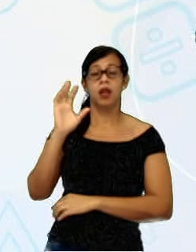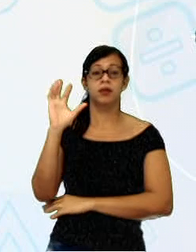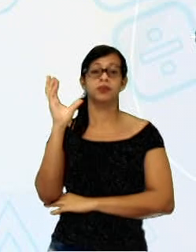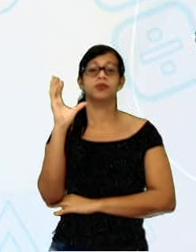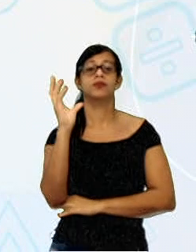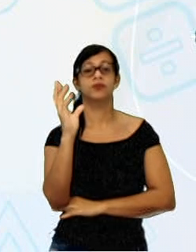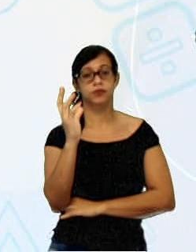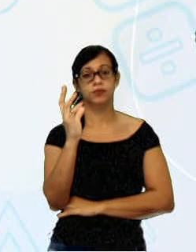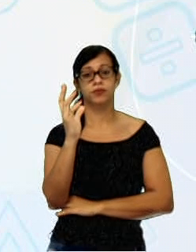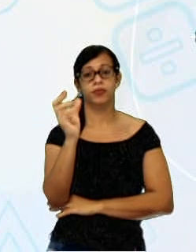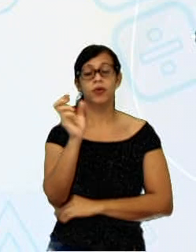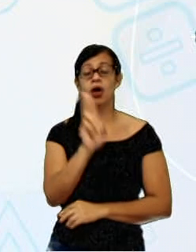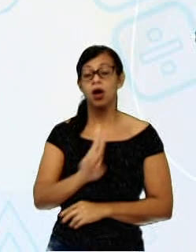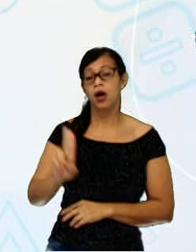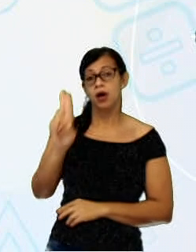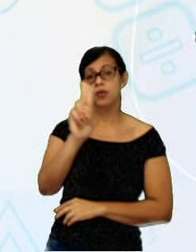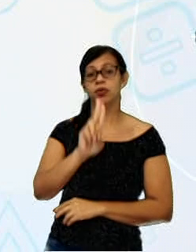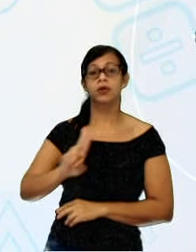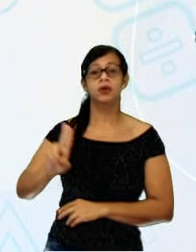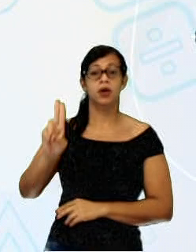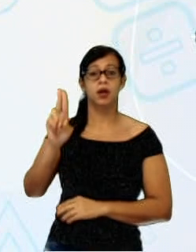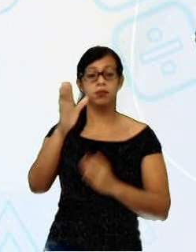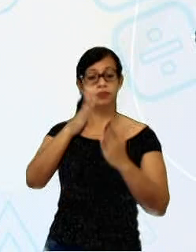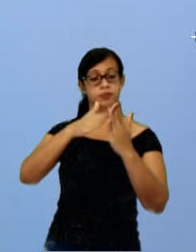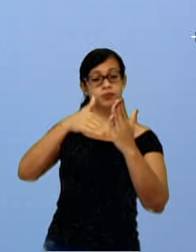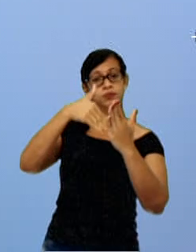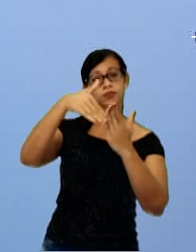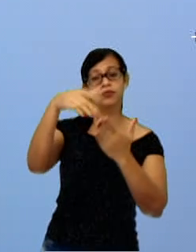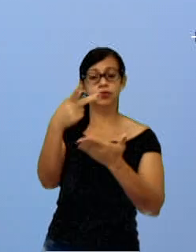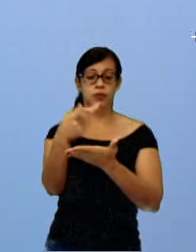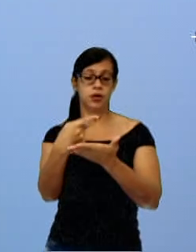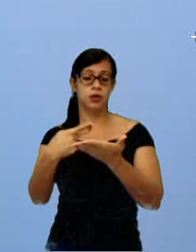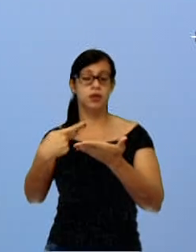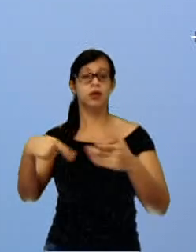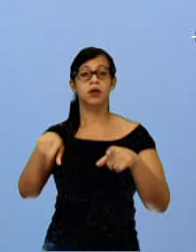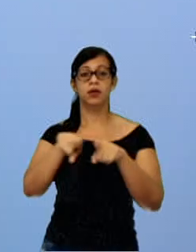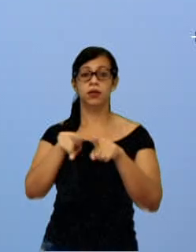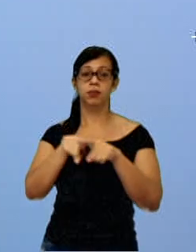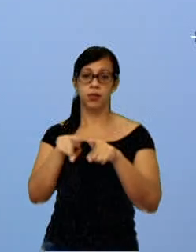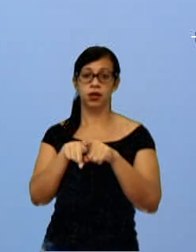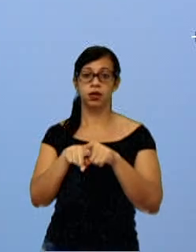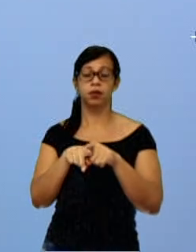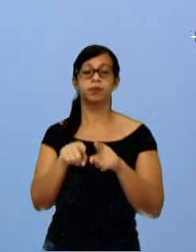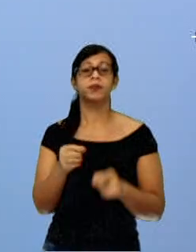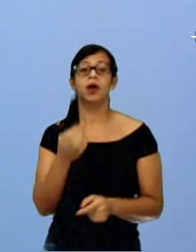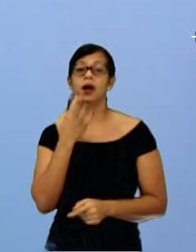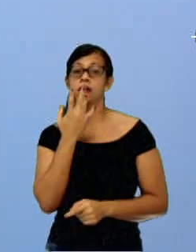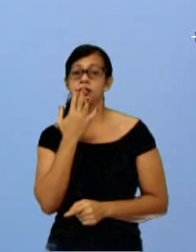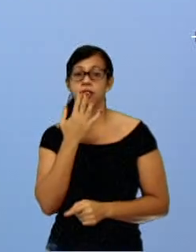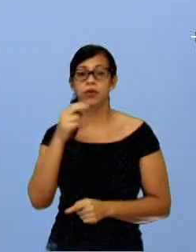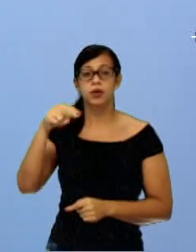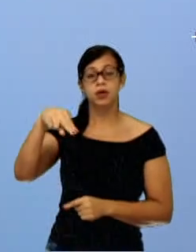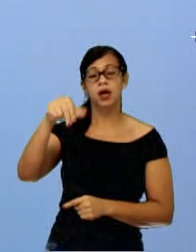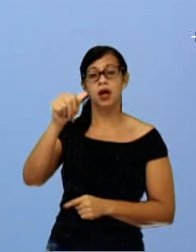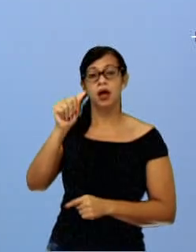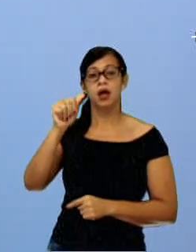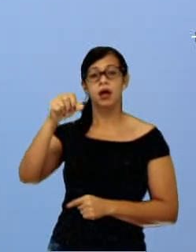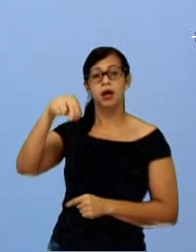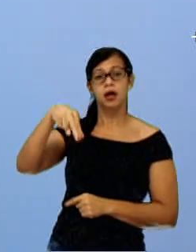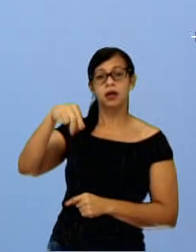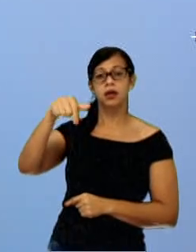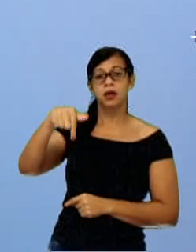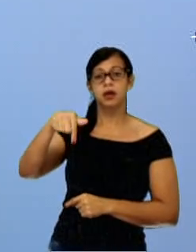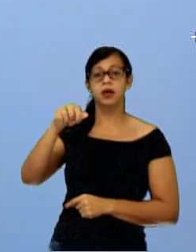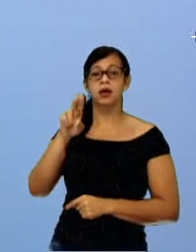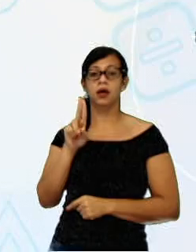como para desenhar, que é a tinta nanquim. Né? A gente pode observar aí, né, nessa imagem, é uma pintura feita com a tinta